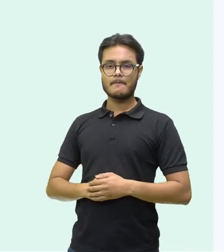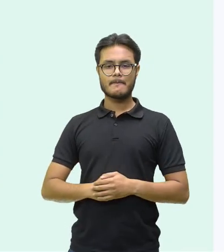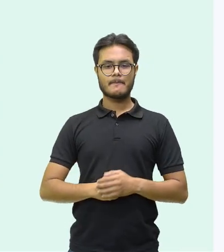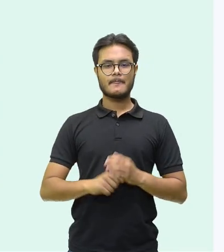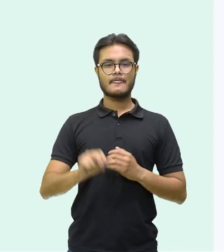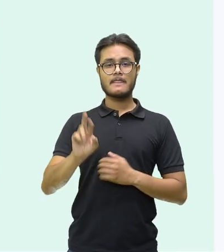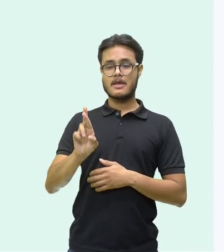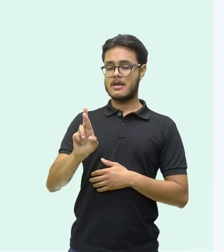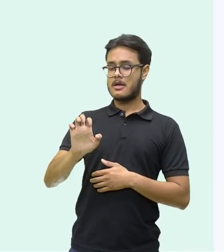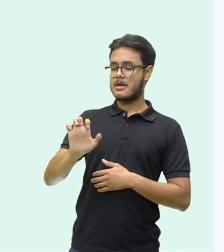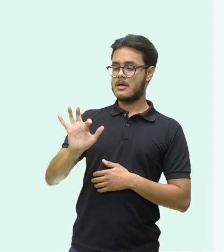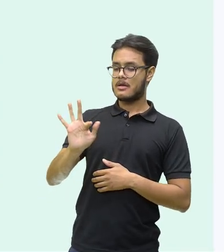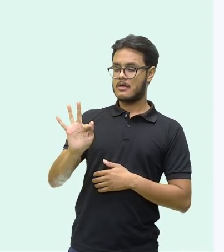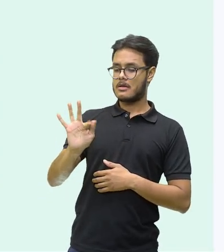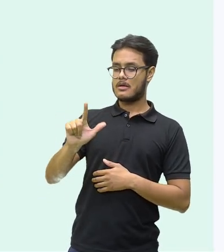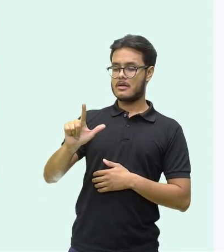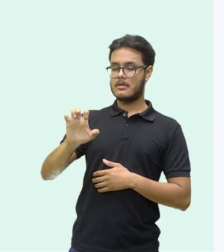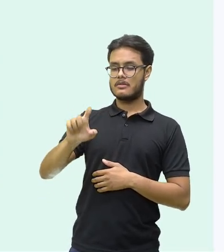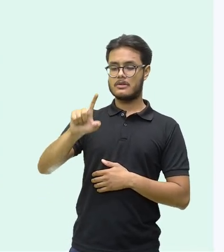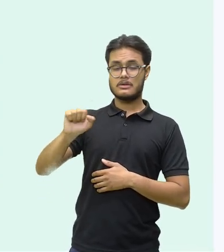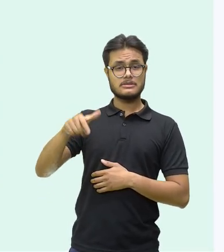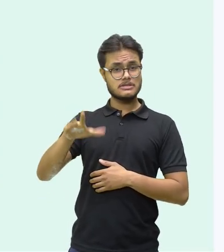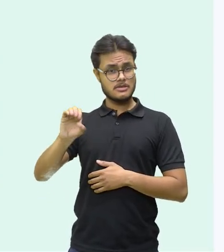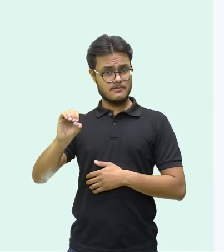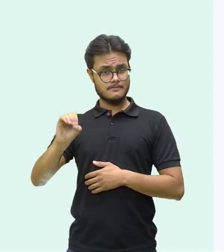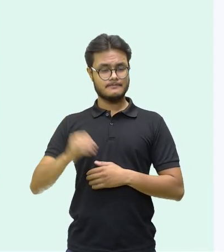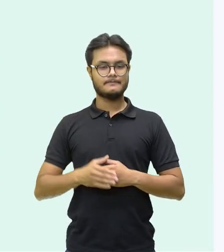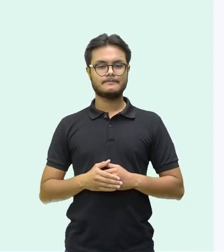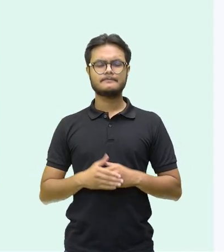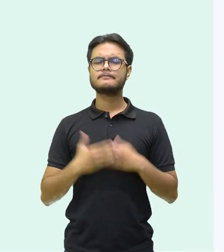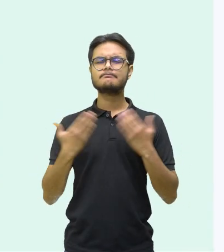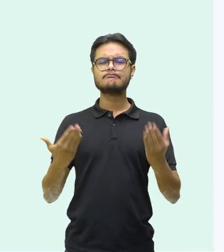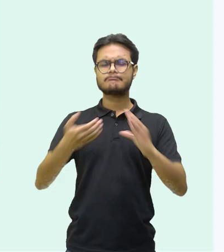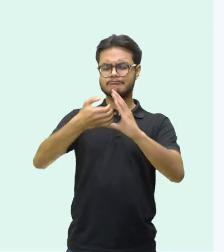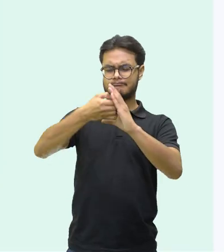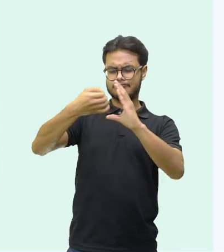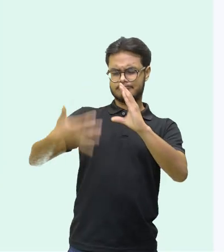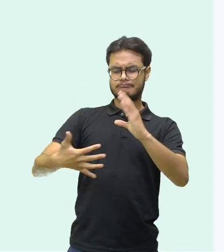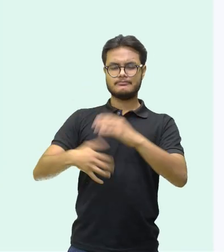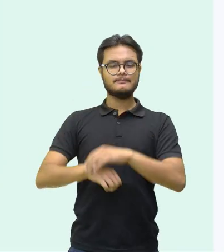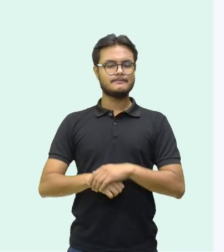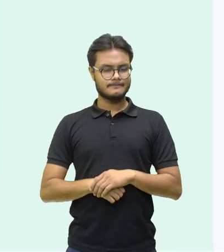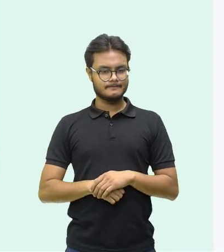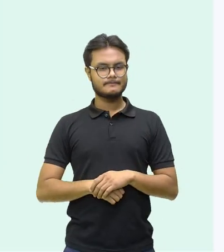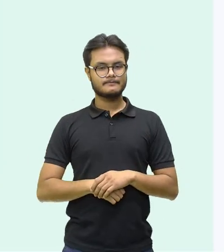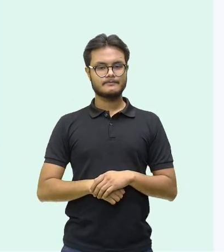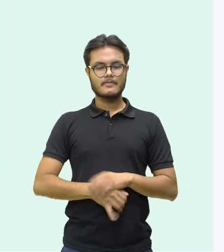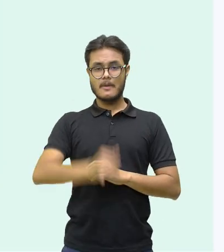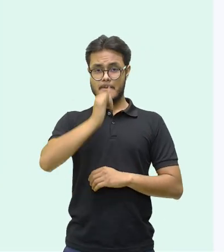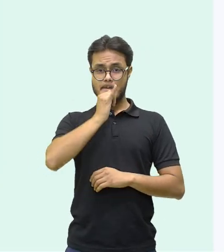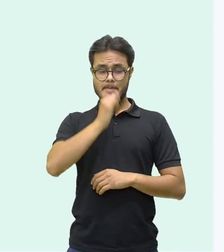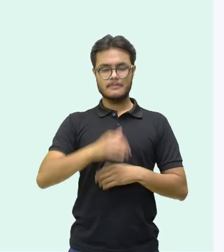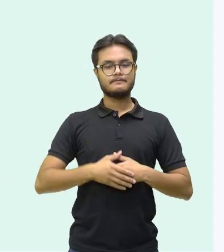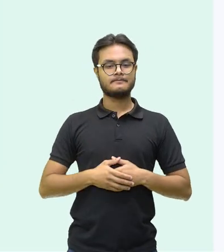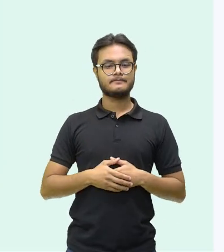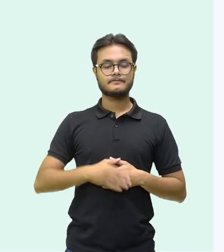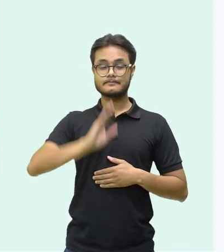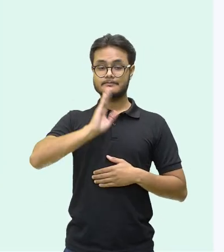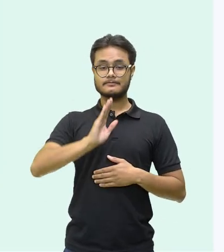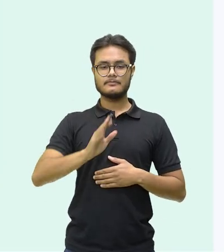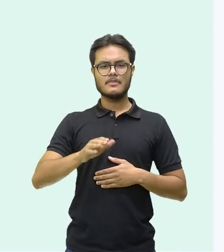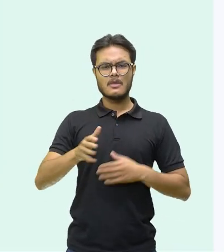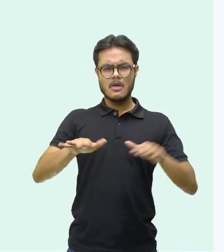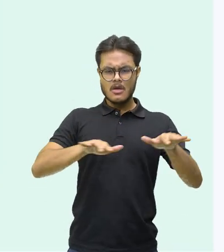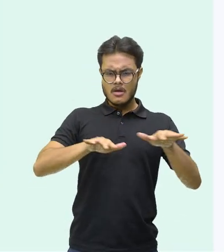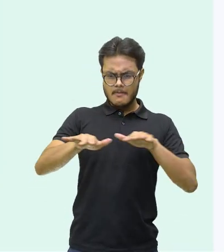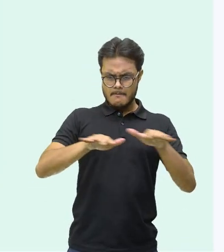é o que ocorre quando o som começa a se propagar. Quais são as principais características do som quando está em movimento? A principal